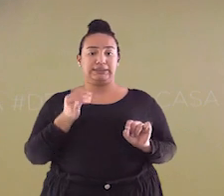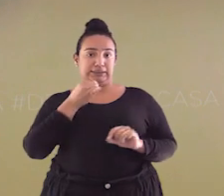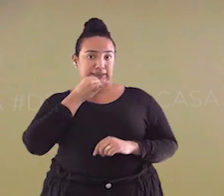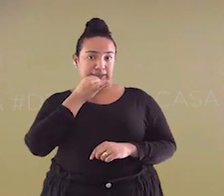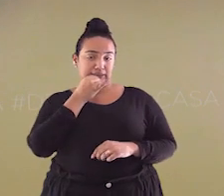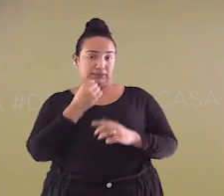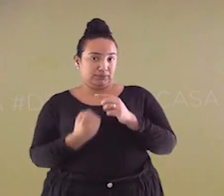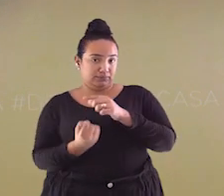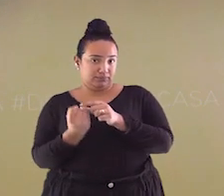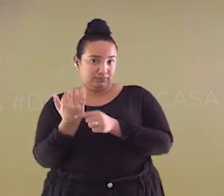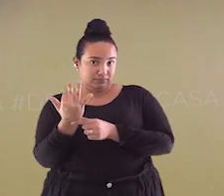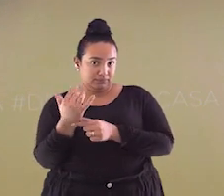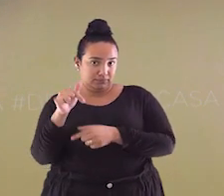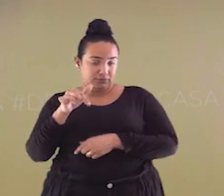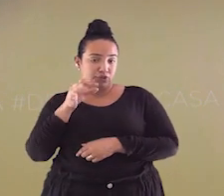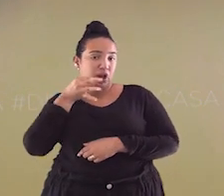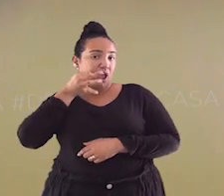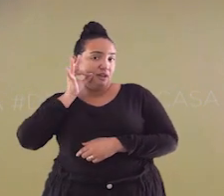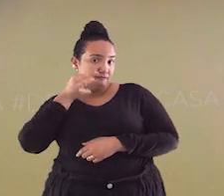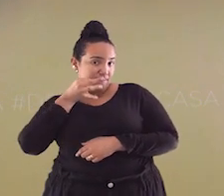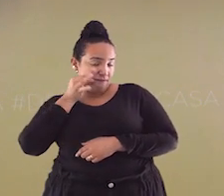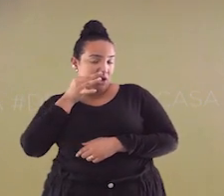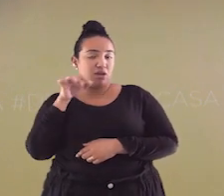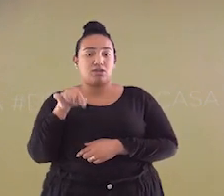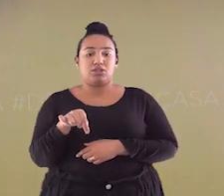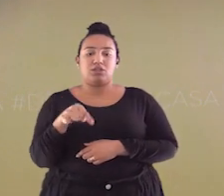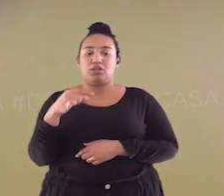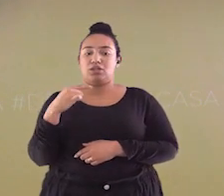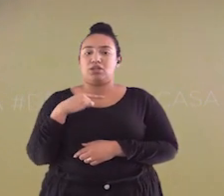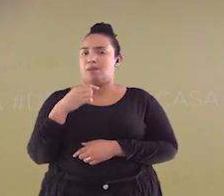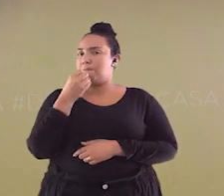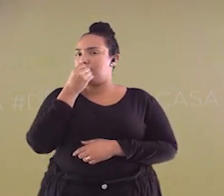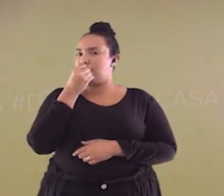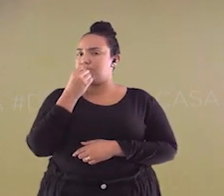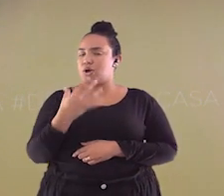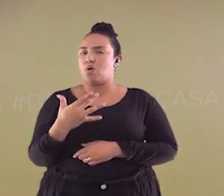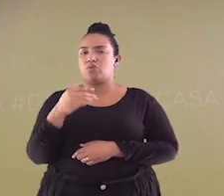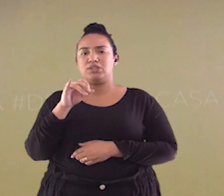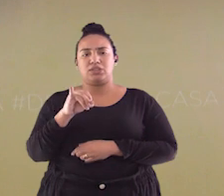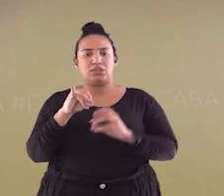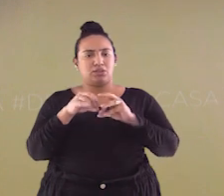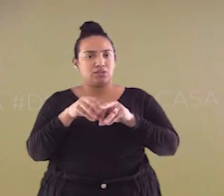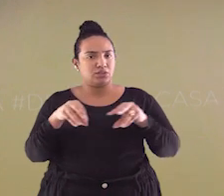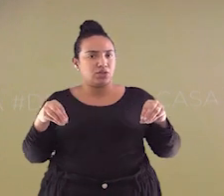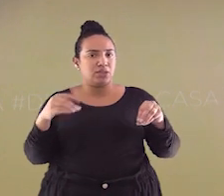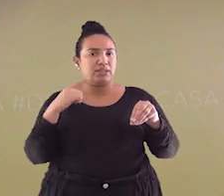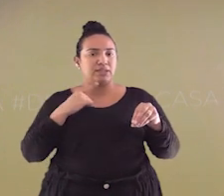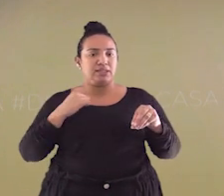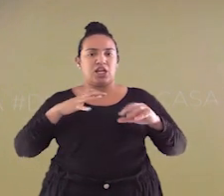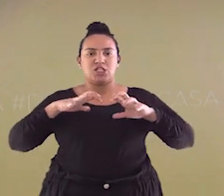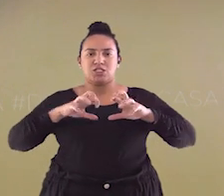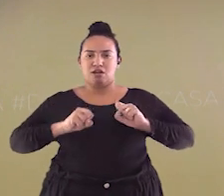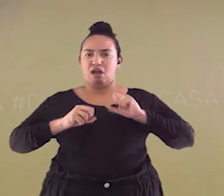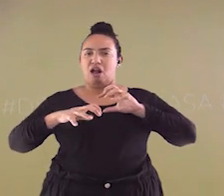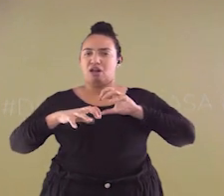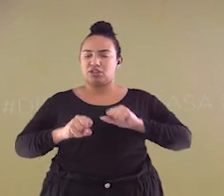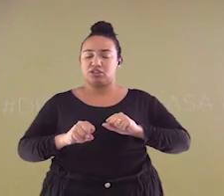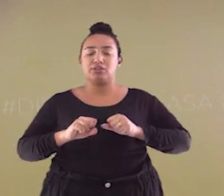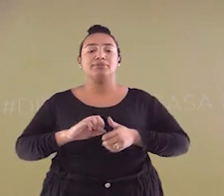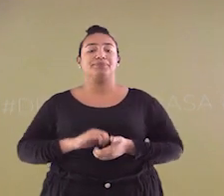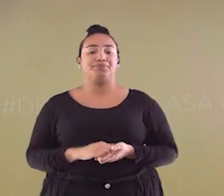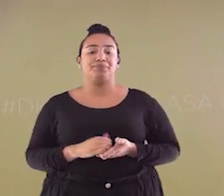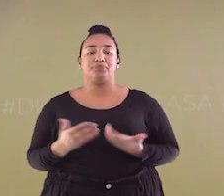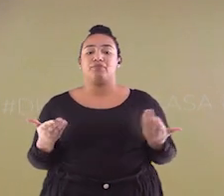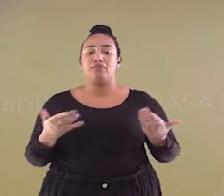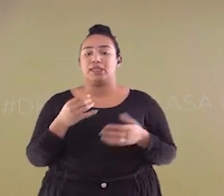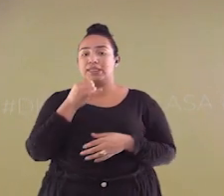de café ou cafeeiro, por exemplo, desenvolve muito bem em um solo que apresenta argila. Já